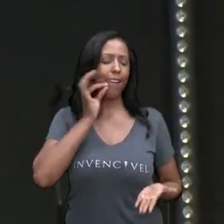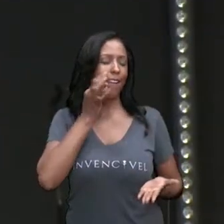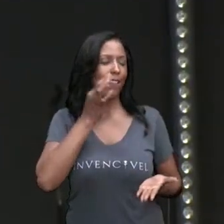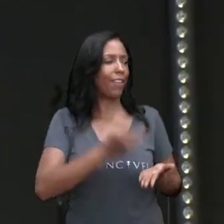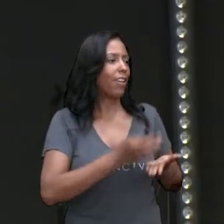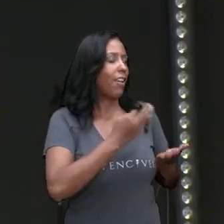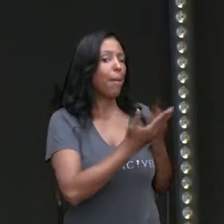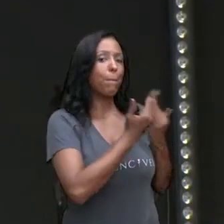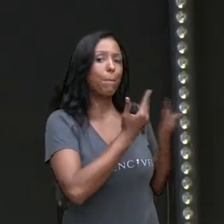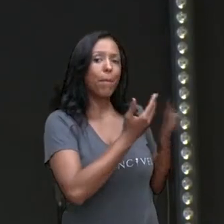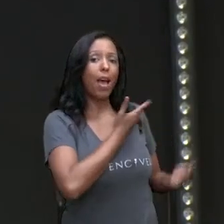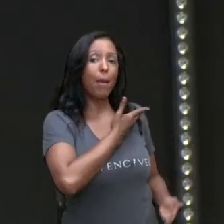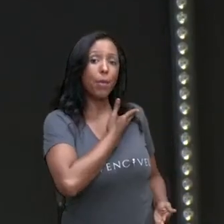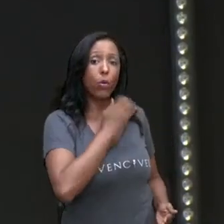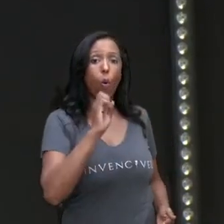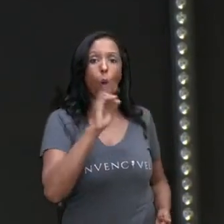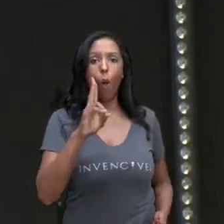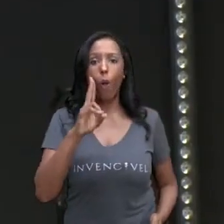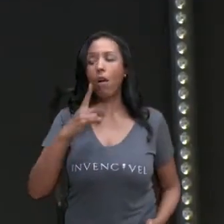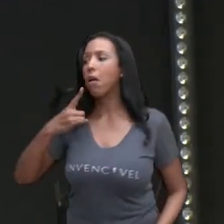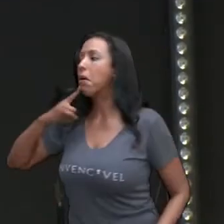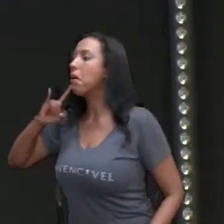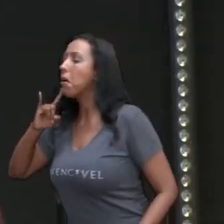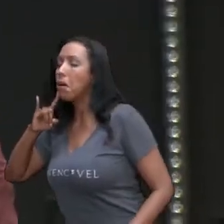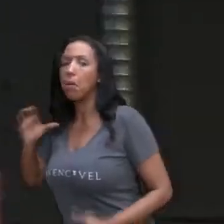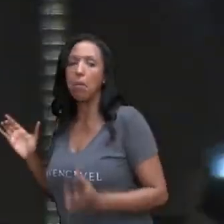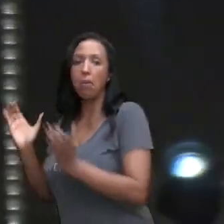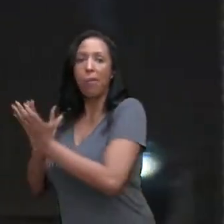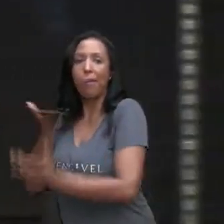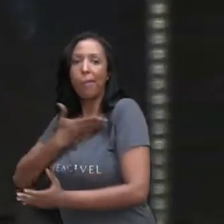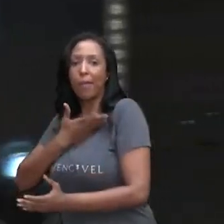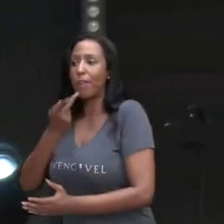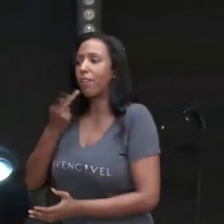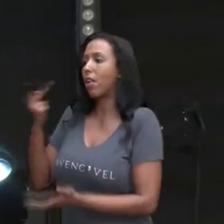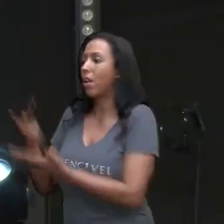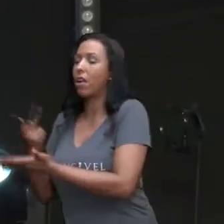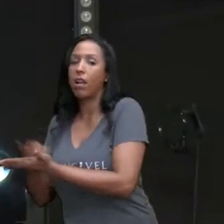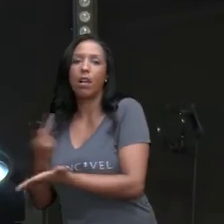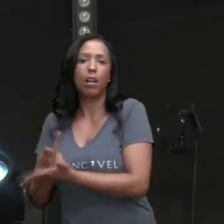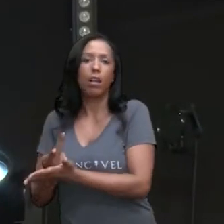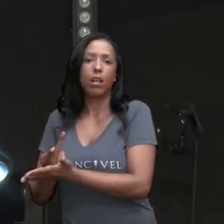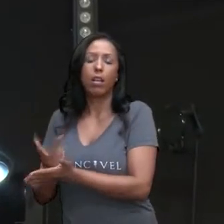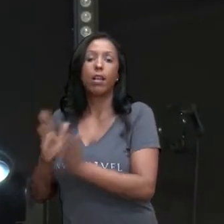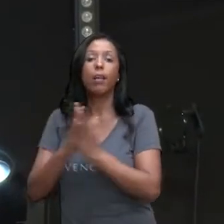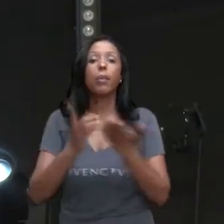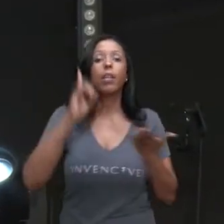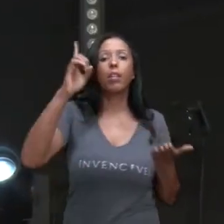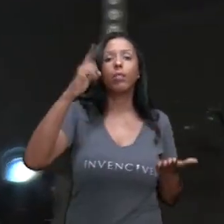gente que só fala besteira. A palavra de Deus me faz ordenar o meu caminho e priorizar o que é